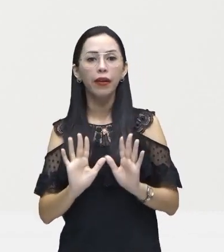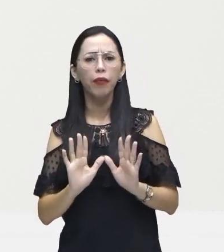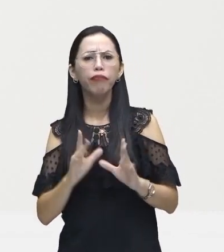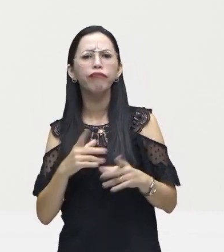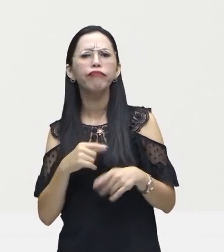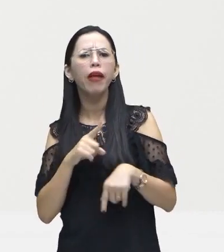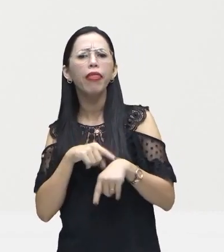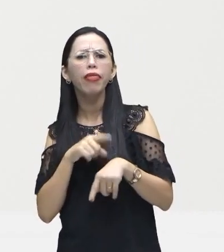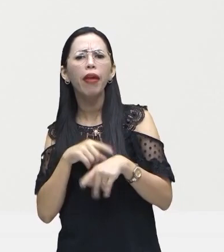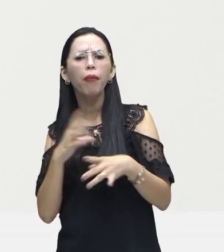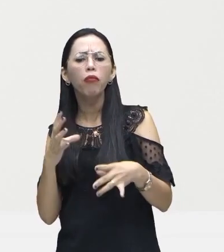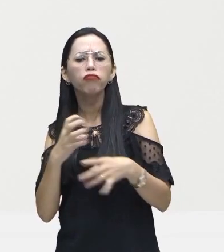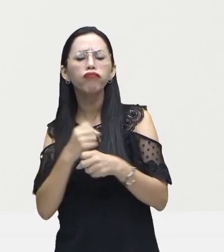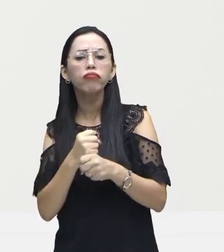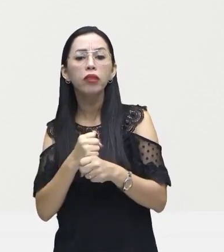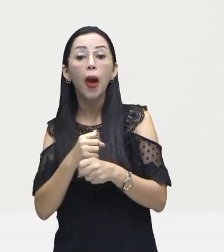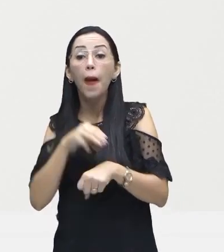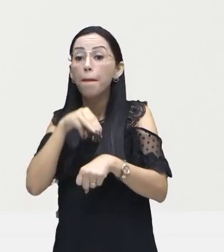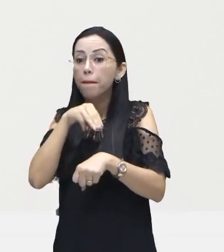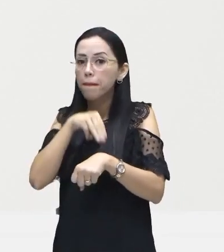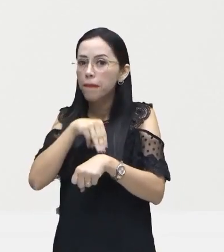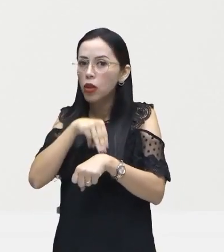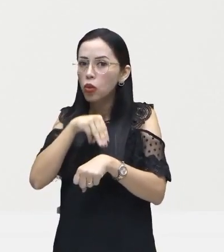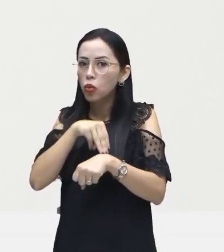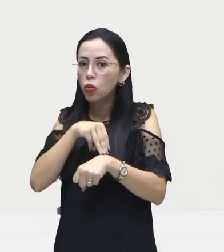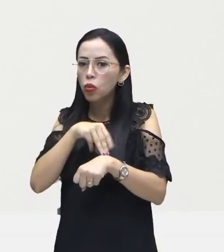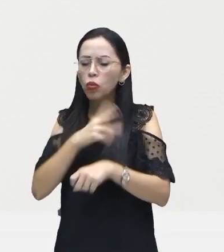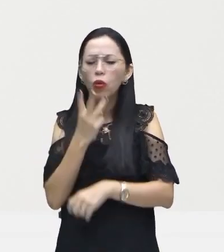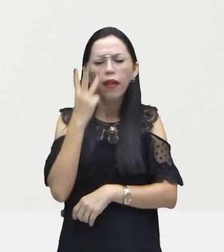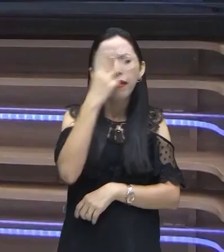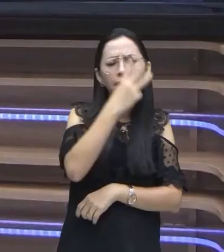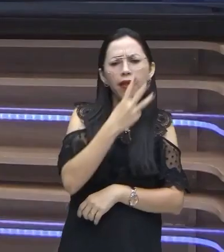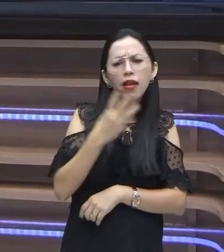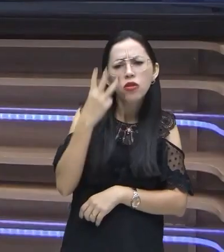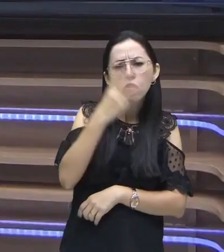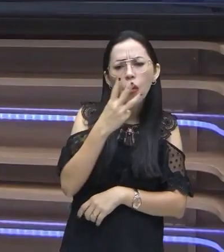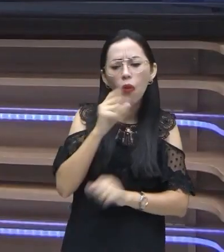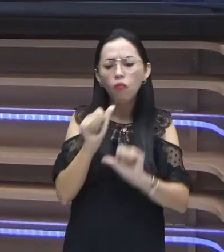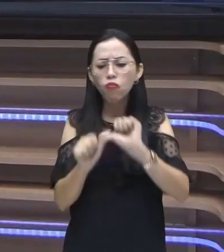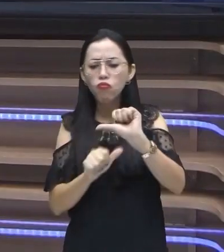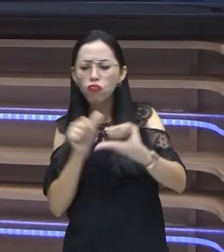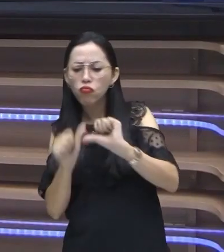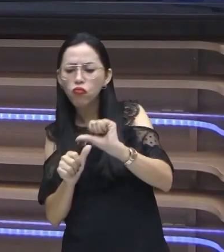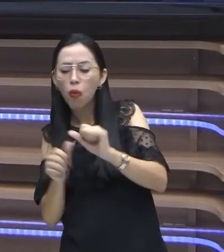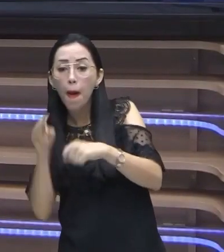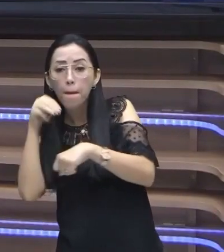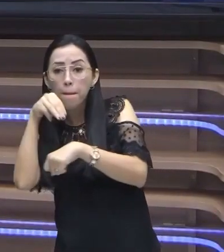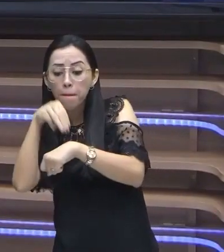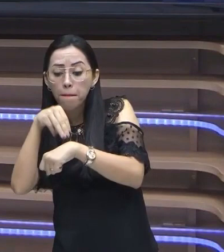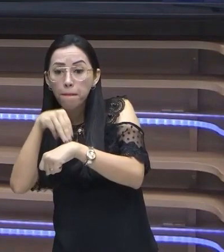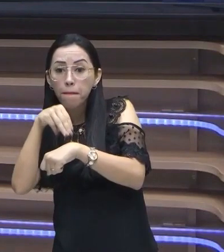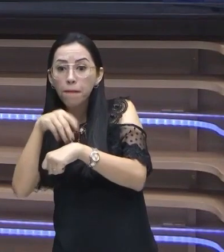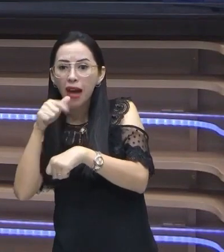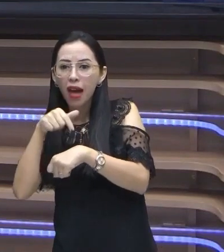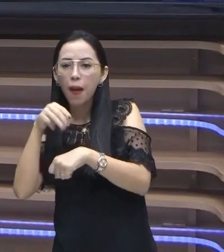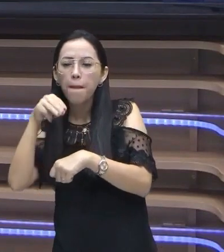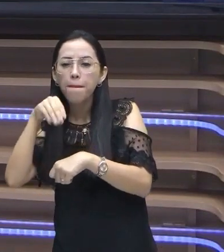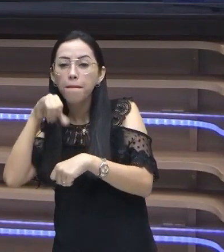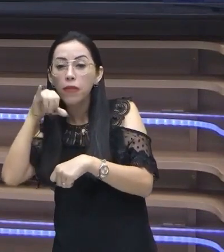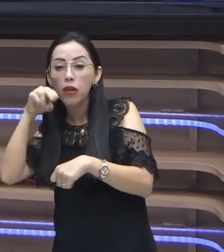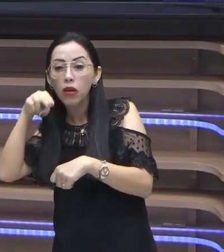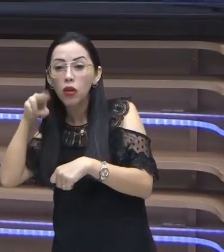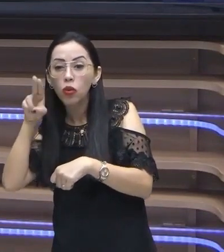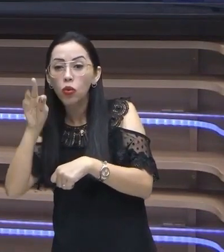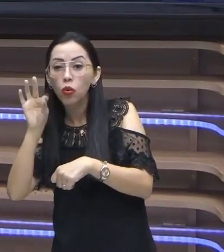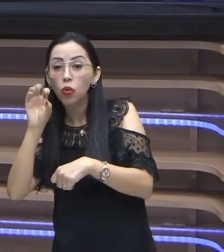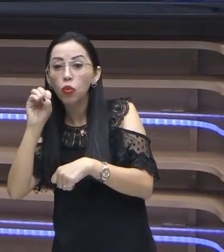Aqui comigo. Para eu fazer essa transformação, horas para minutos, vamos relembrar o que nós acabamos de aprender. Eu